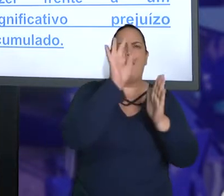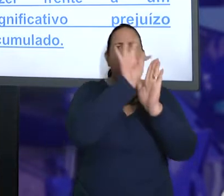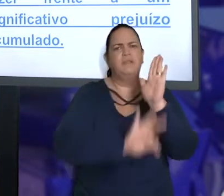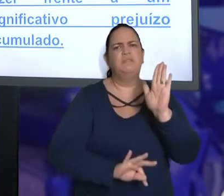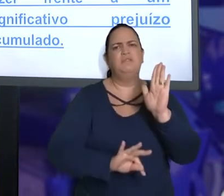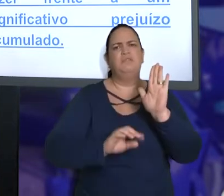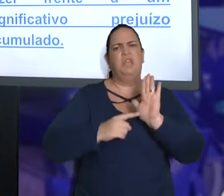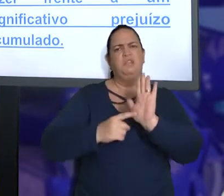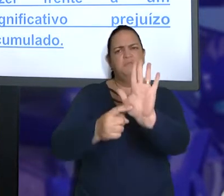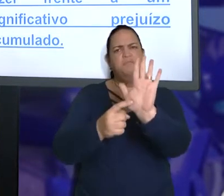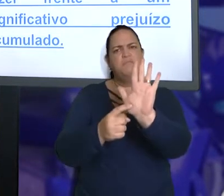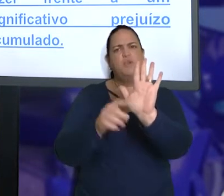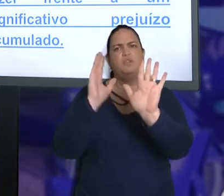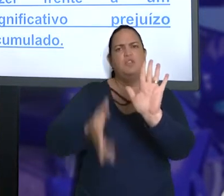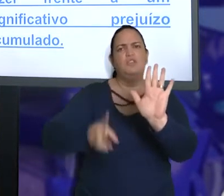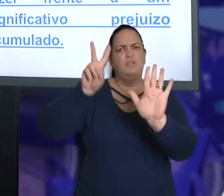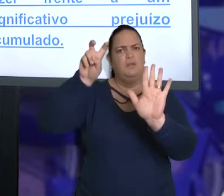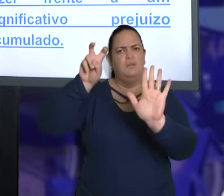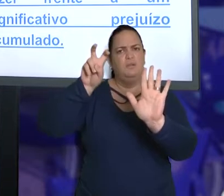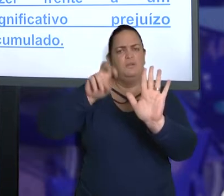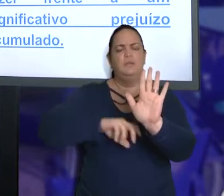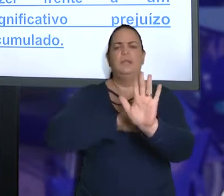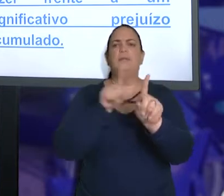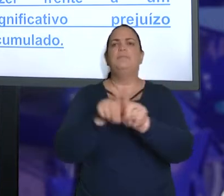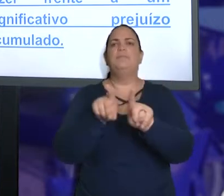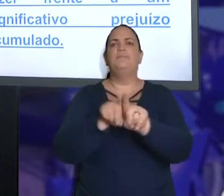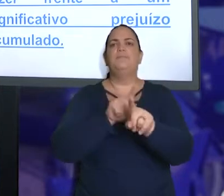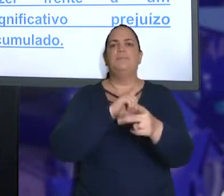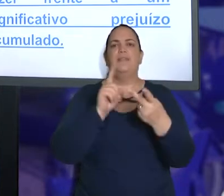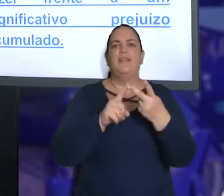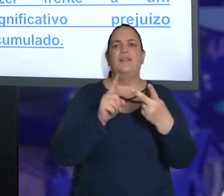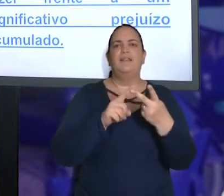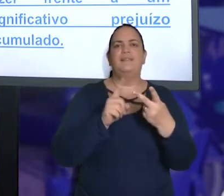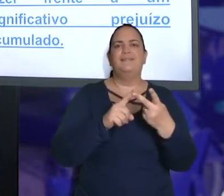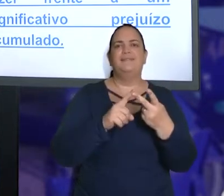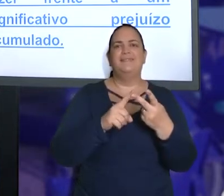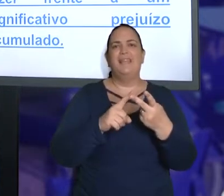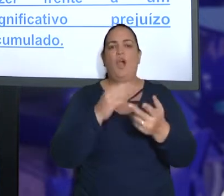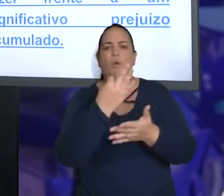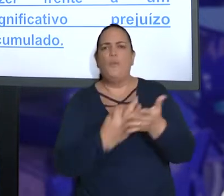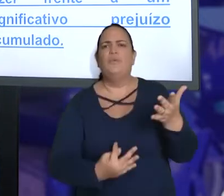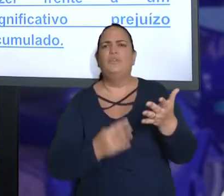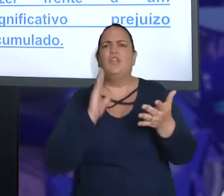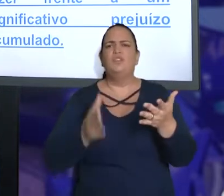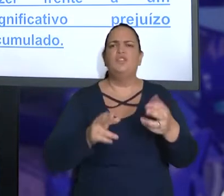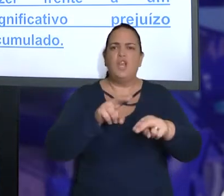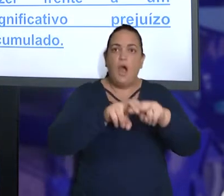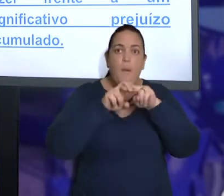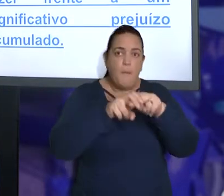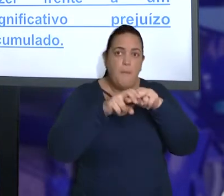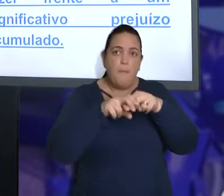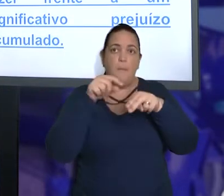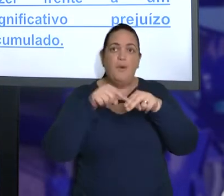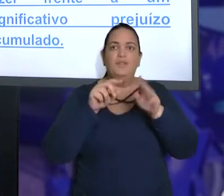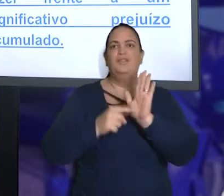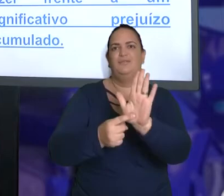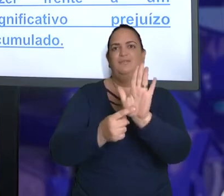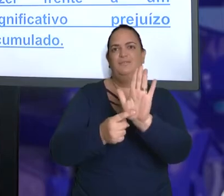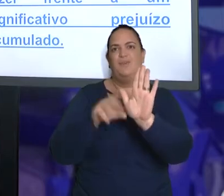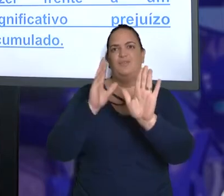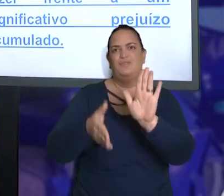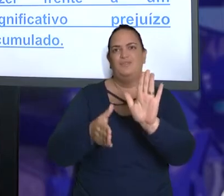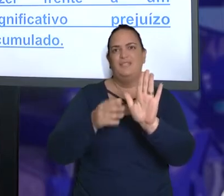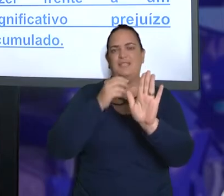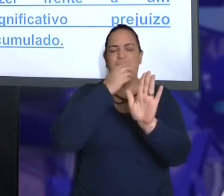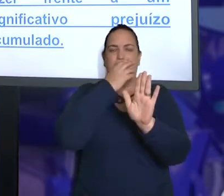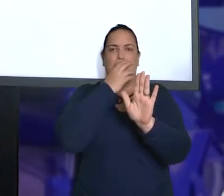e ele vai finalizar, obviamente, trazendo um exemplo, mostrando para nós o porquê do livro no Brasil estar vivendo seus